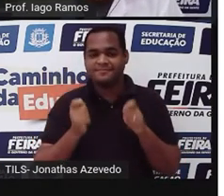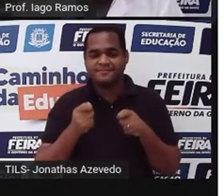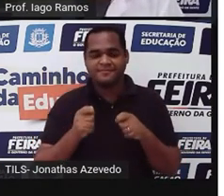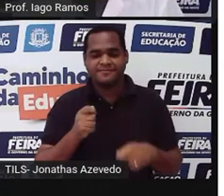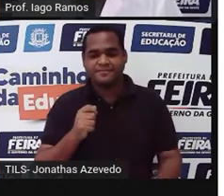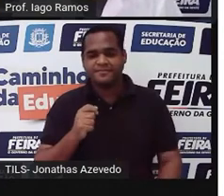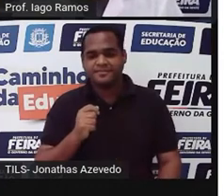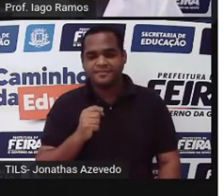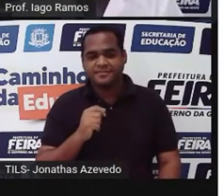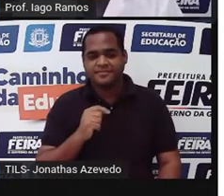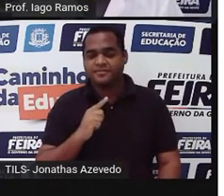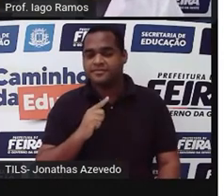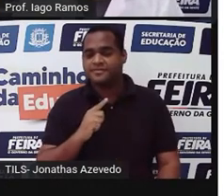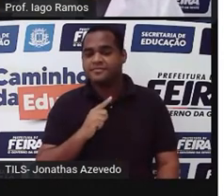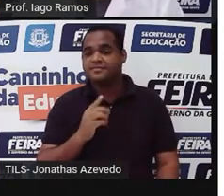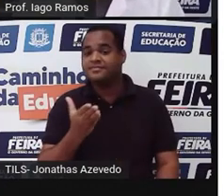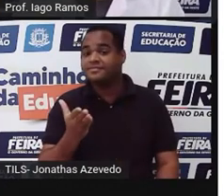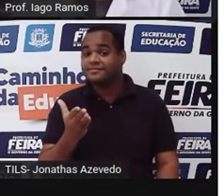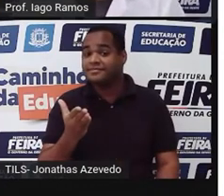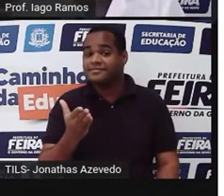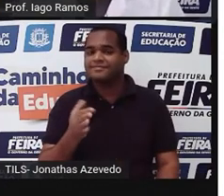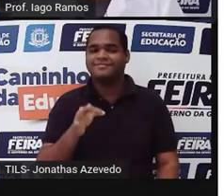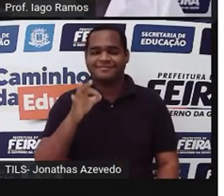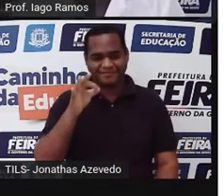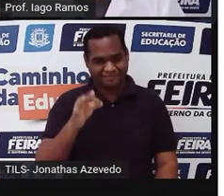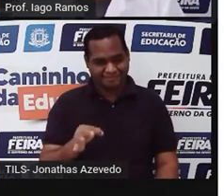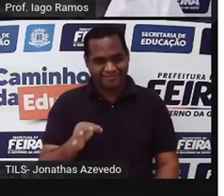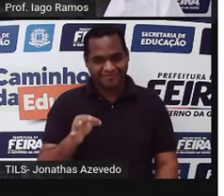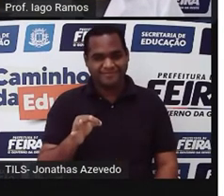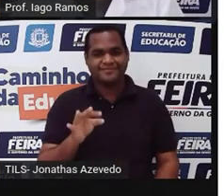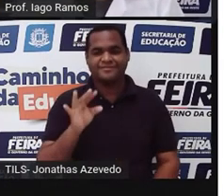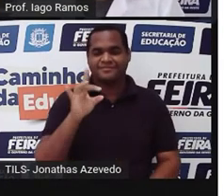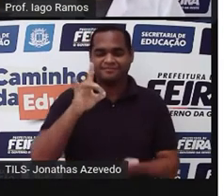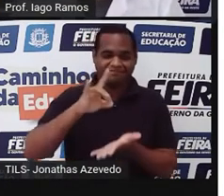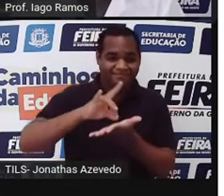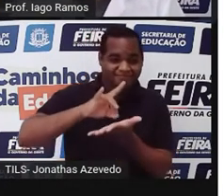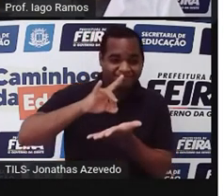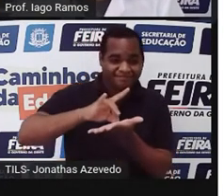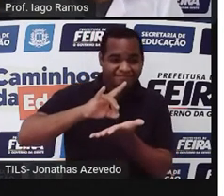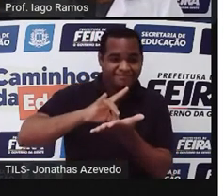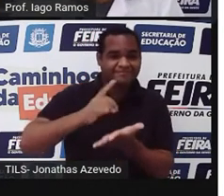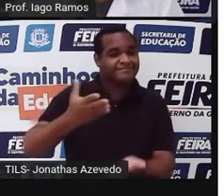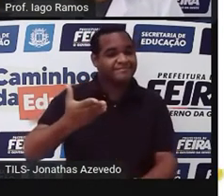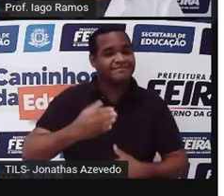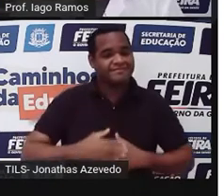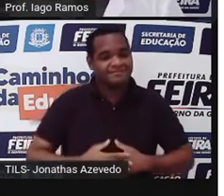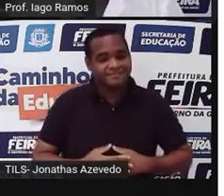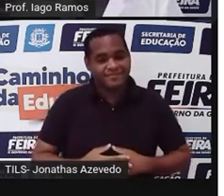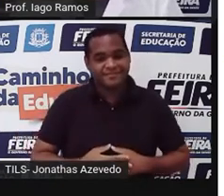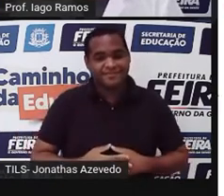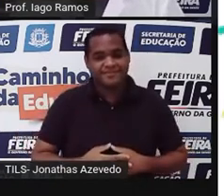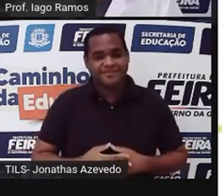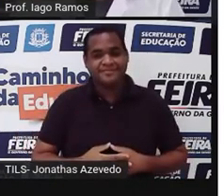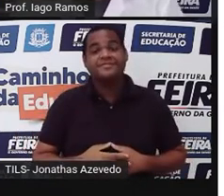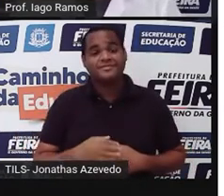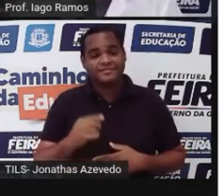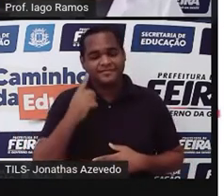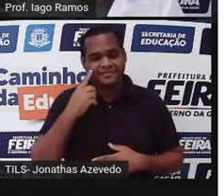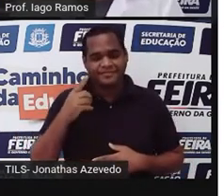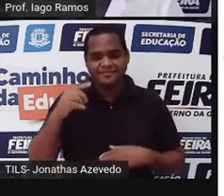Vamos lá olha só é isso aí é verdadeiro Pois é